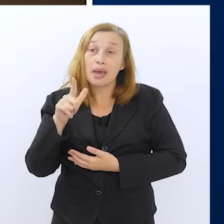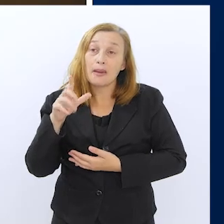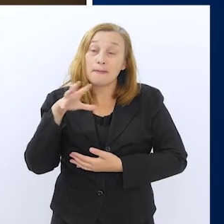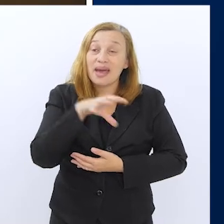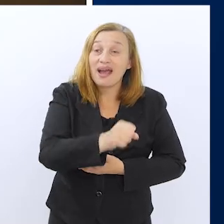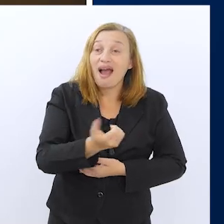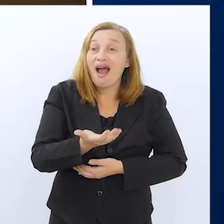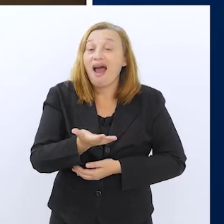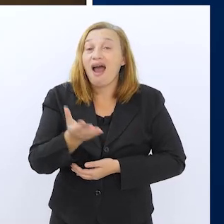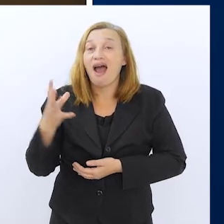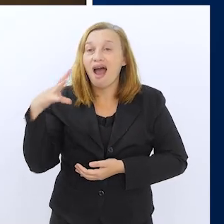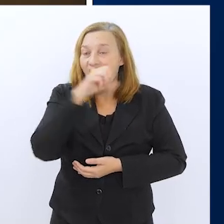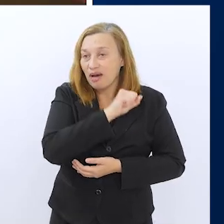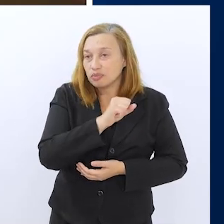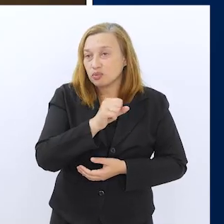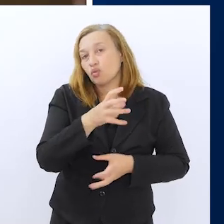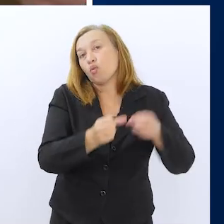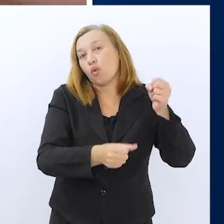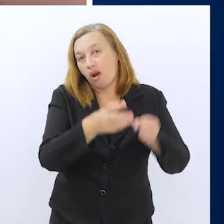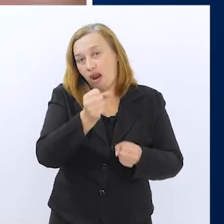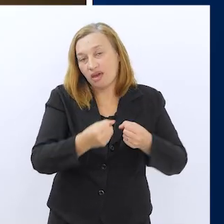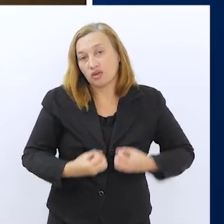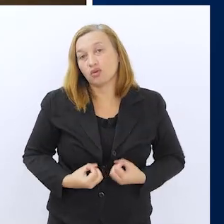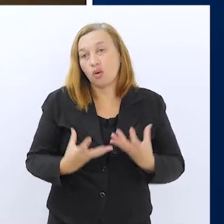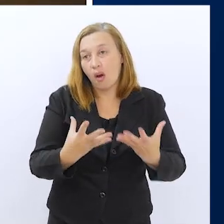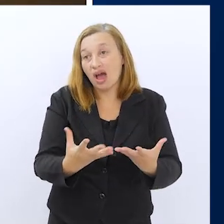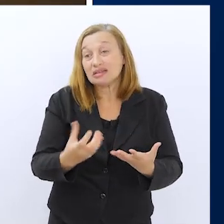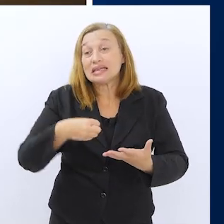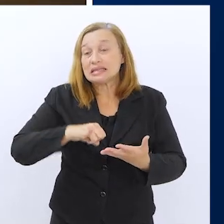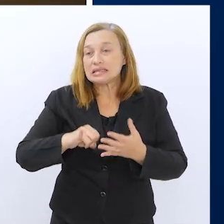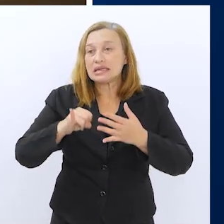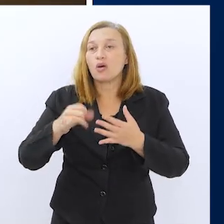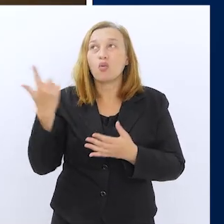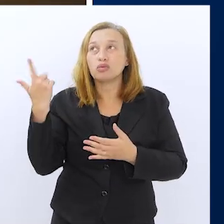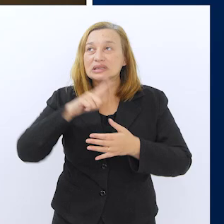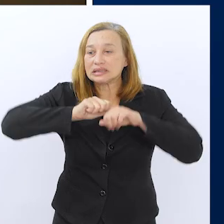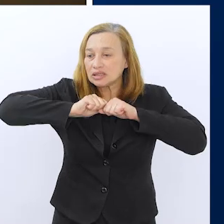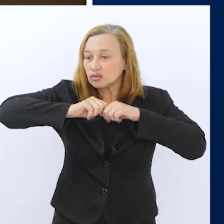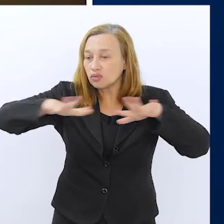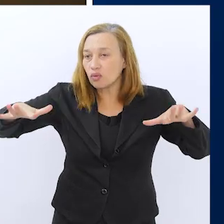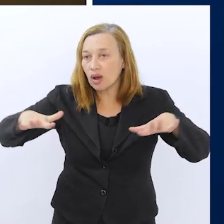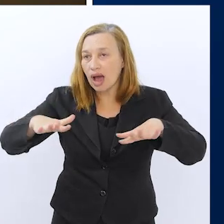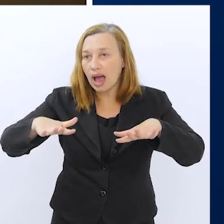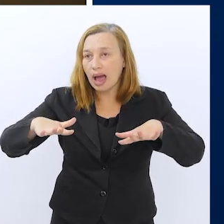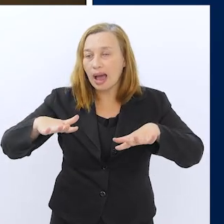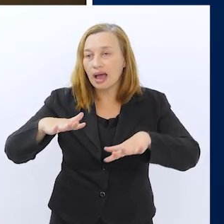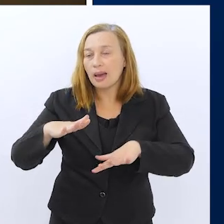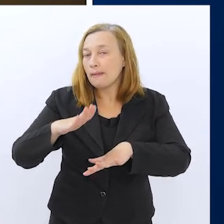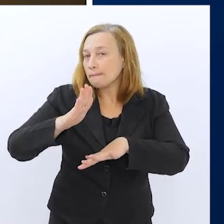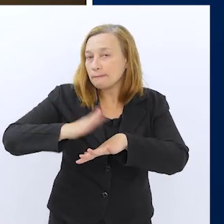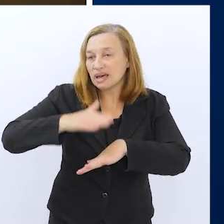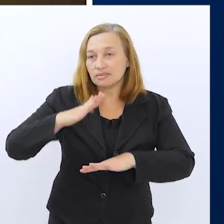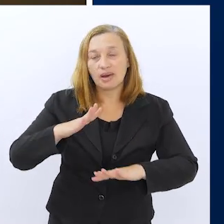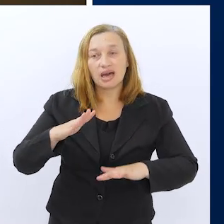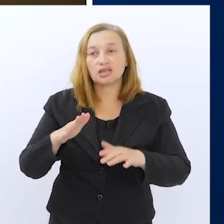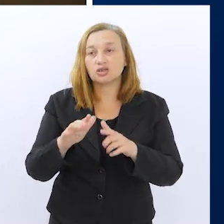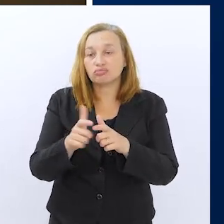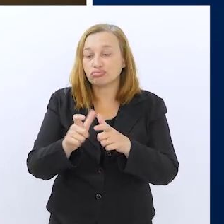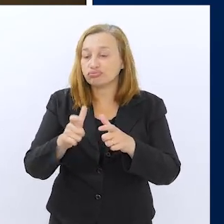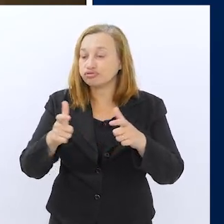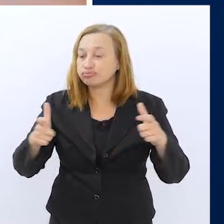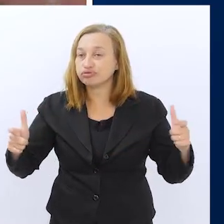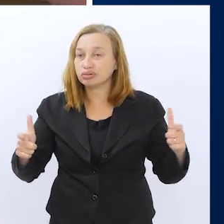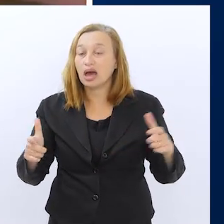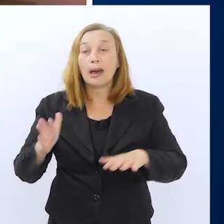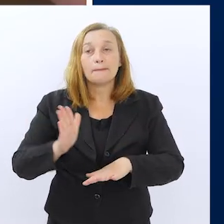tem no banco de leite. Então, assim, se a gente conseguir divulgar e promover cada vez mais,